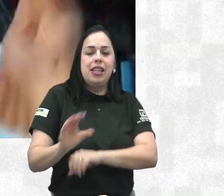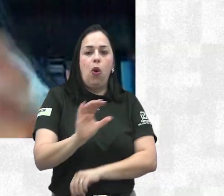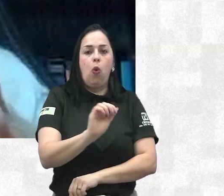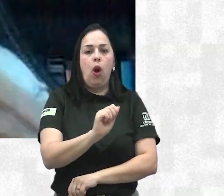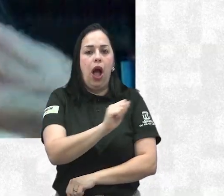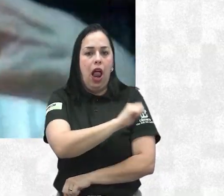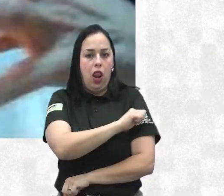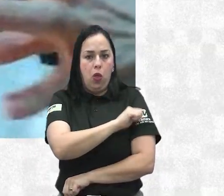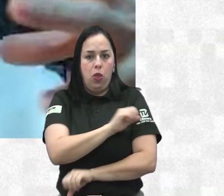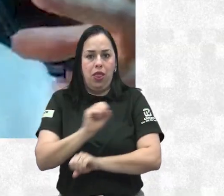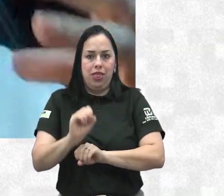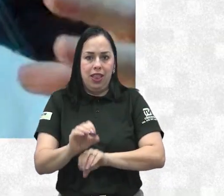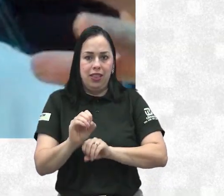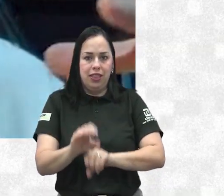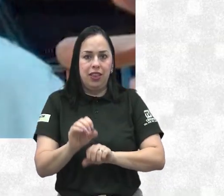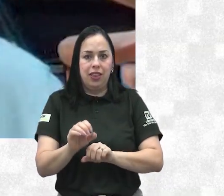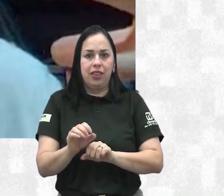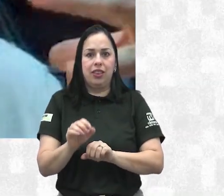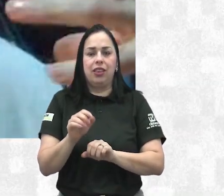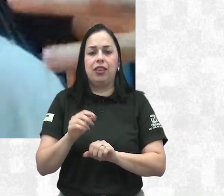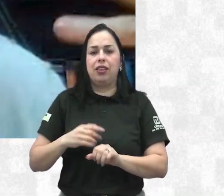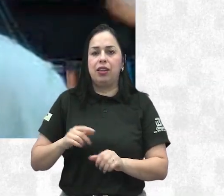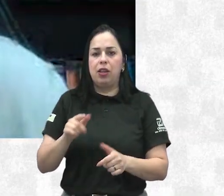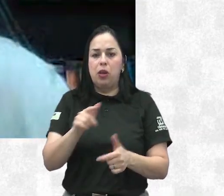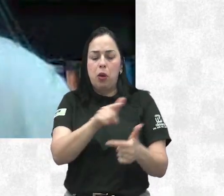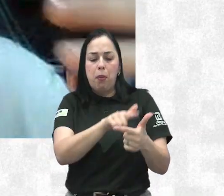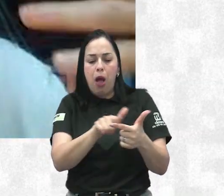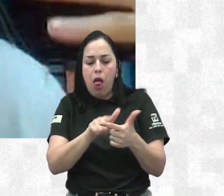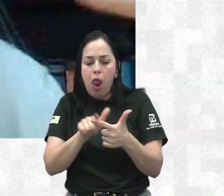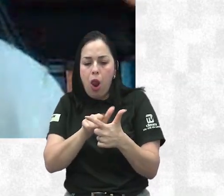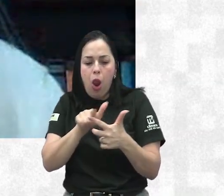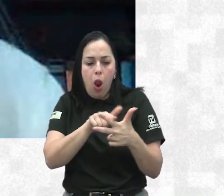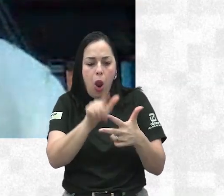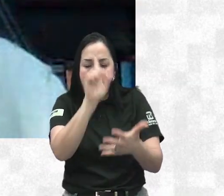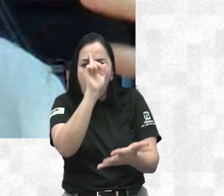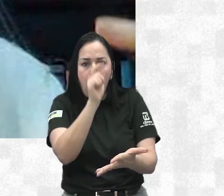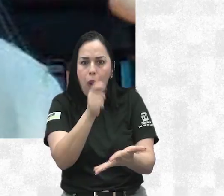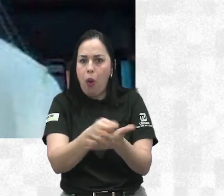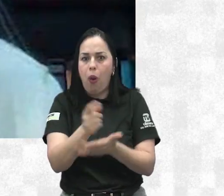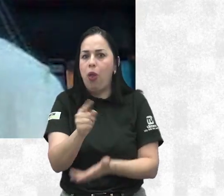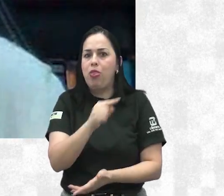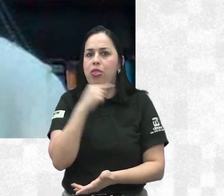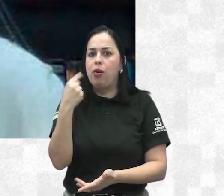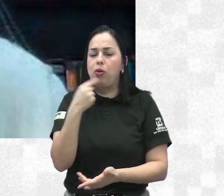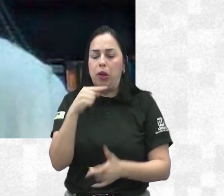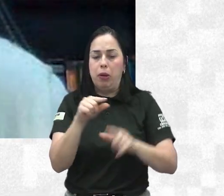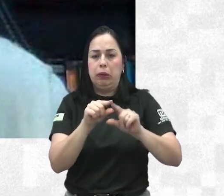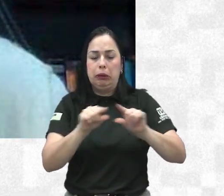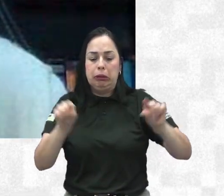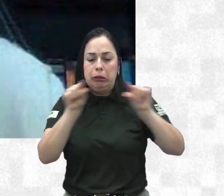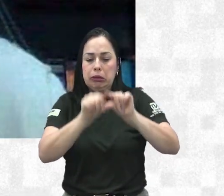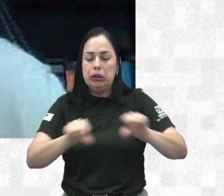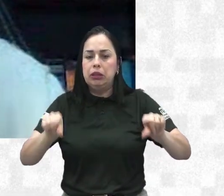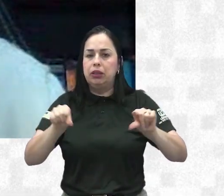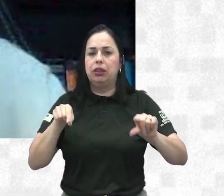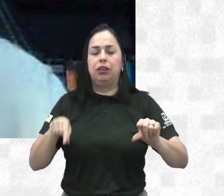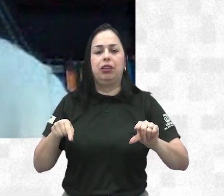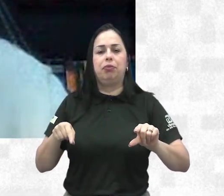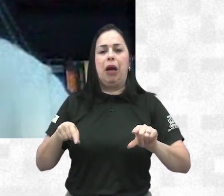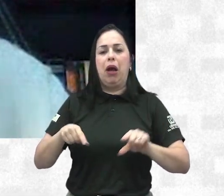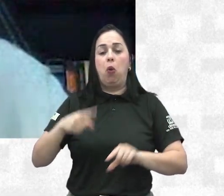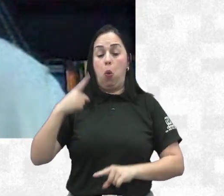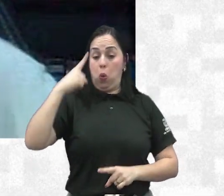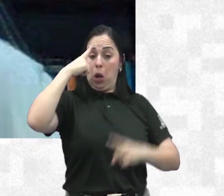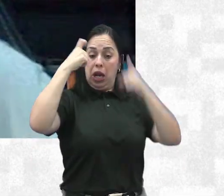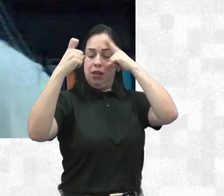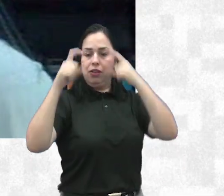ensinar o aluno a fazer resolução colaborativa de problemas complexos com